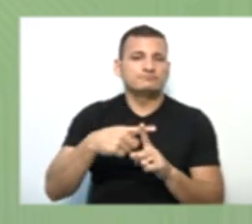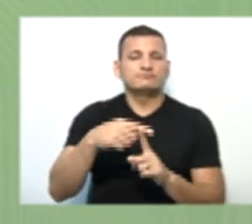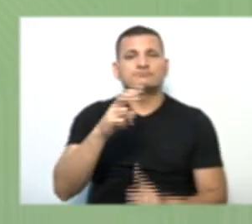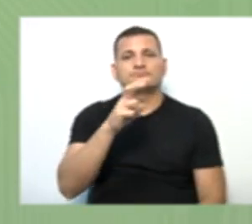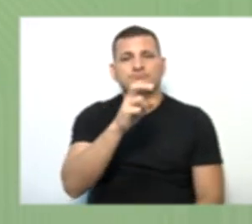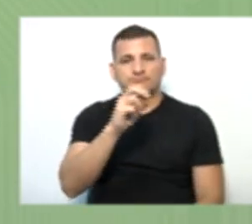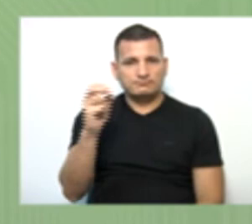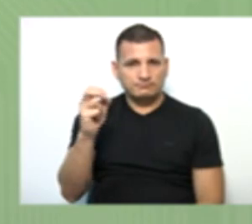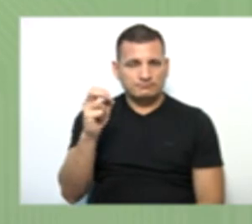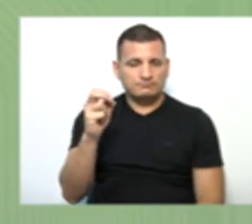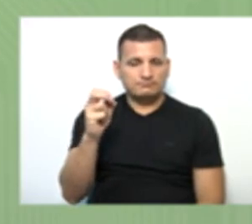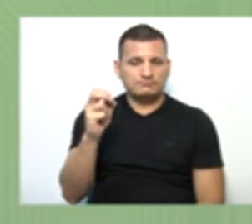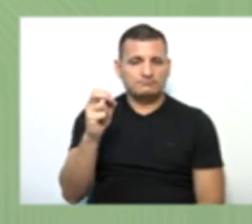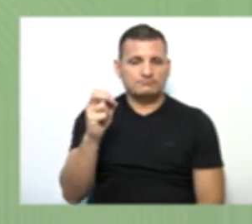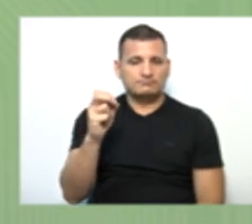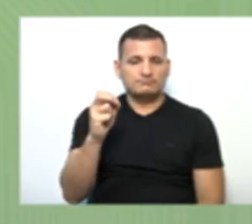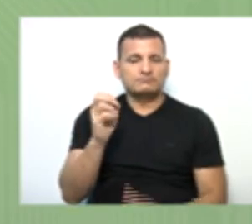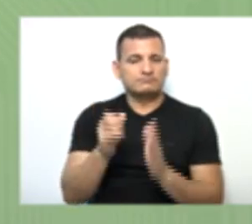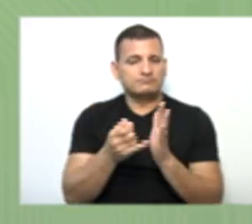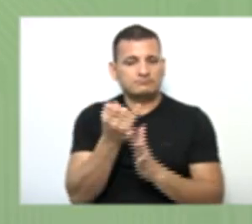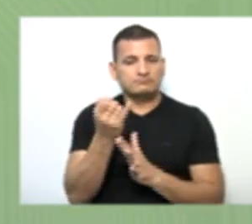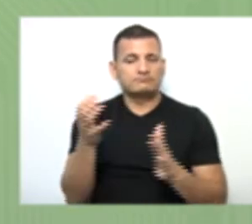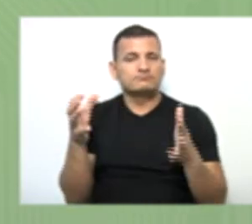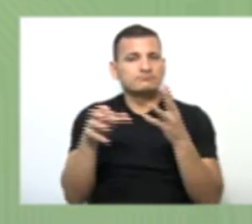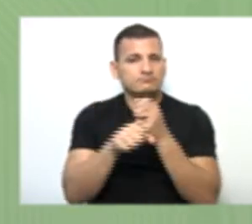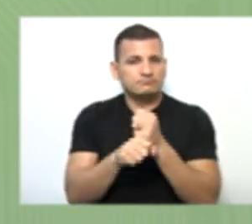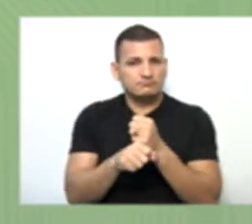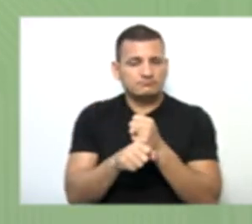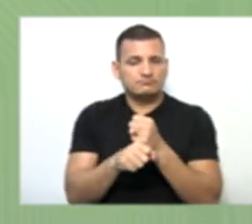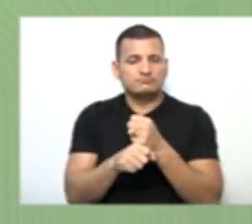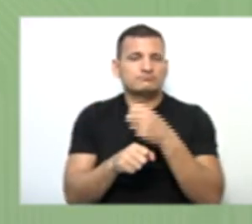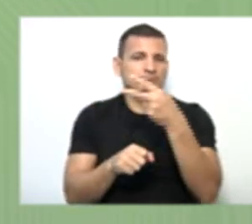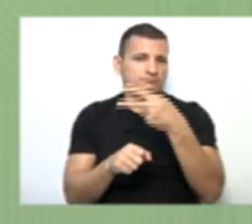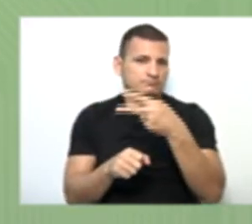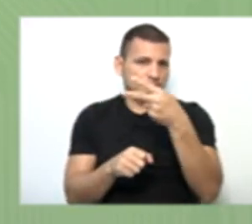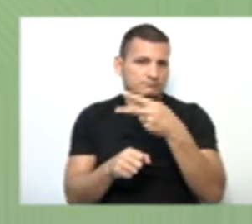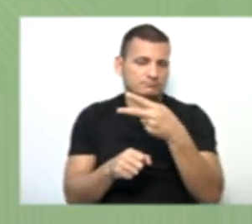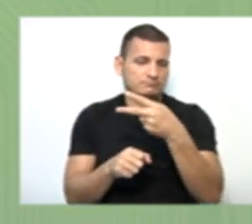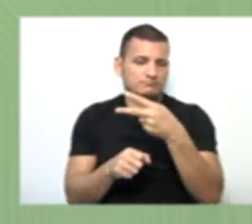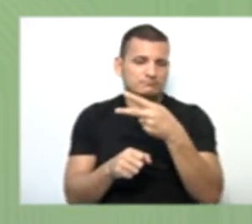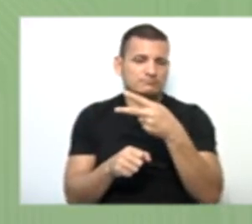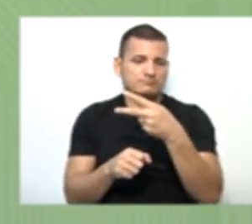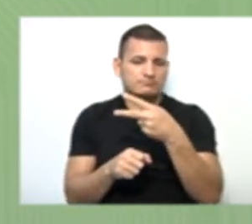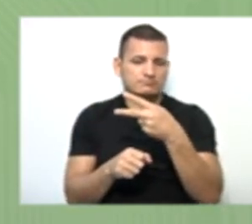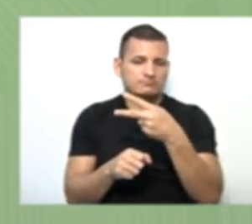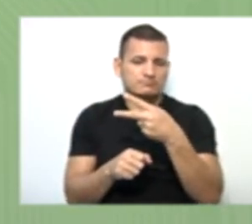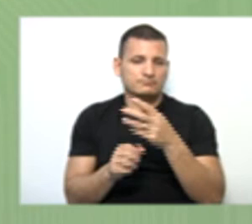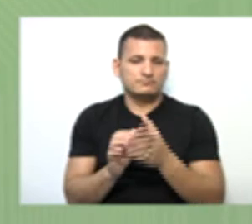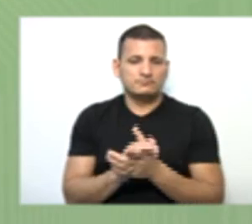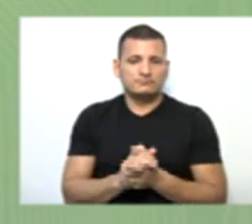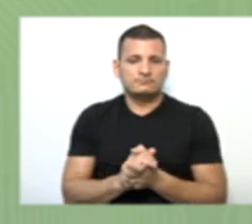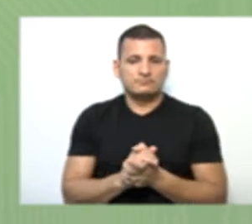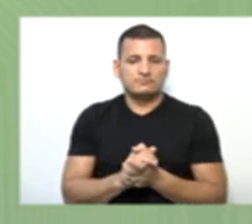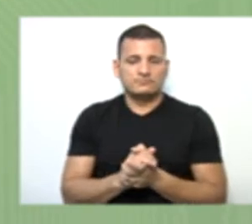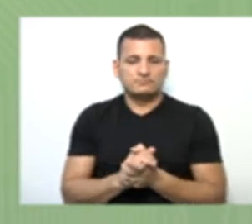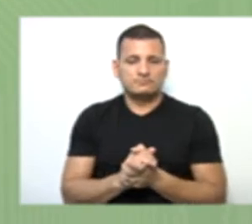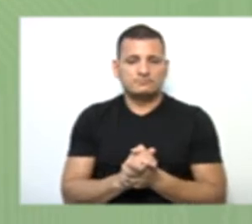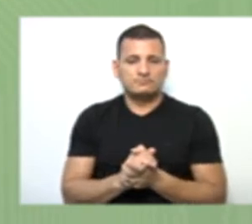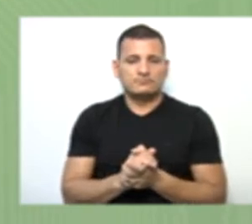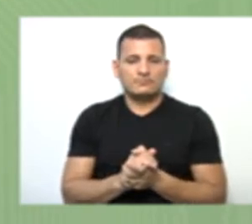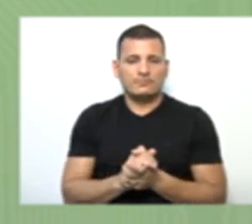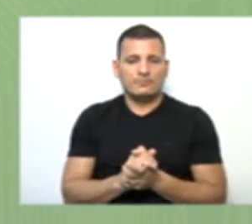de R$500. Somando os dois créditos, né, vai dar o valor do